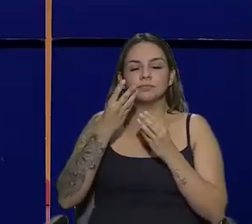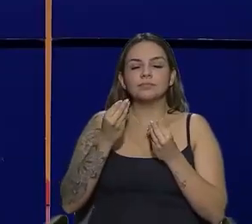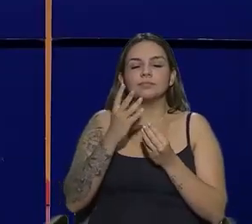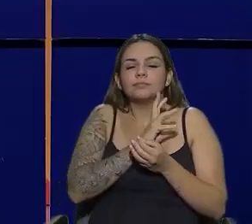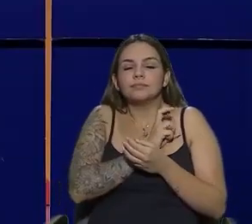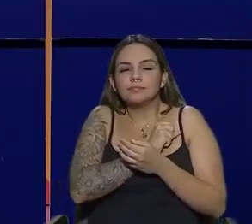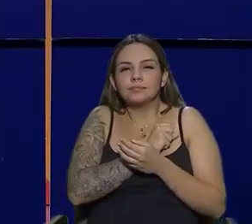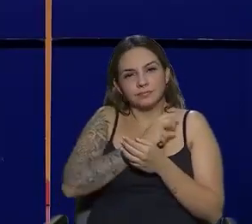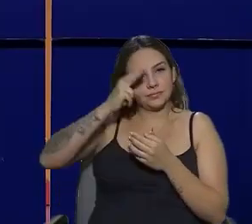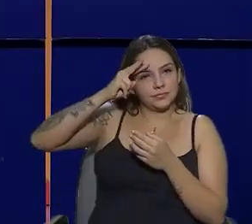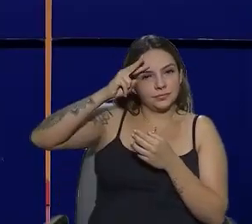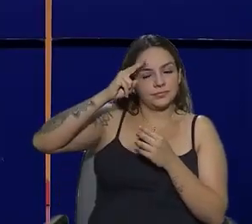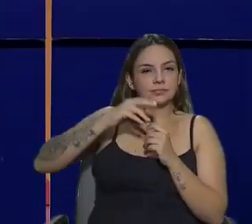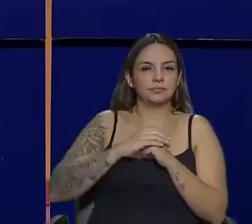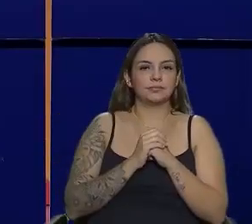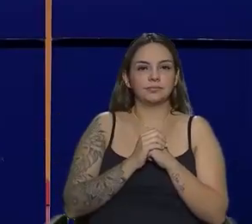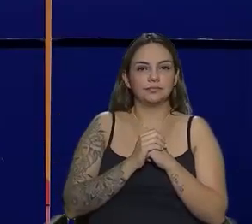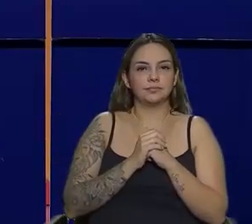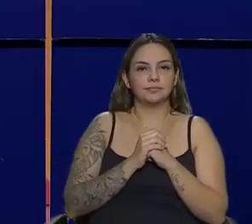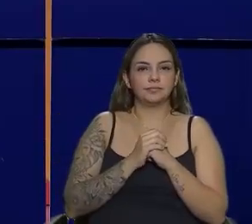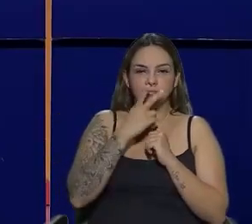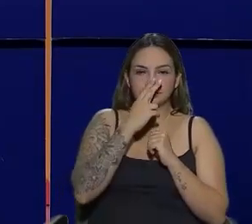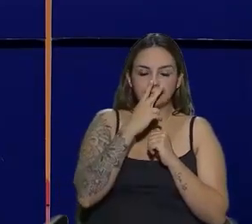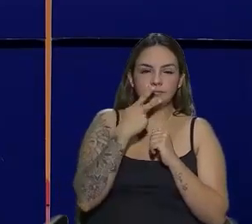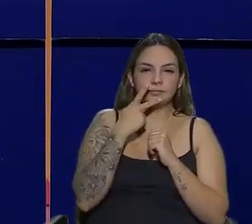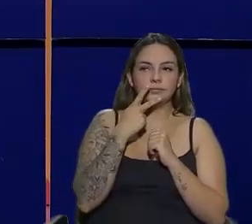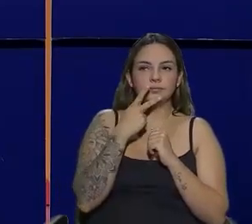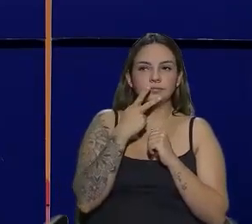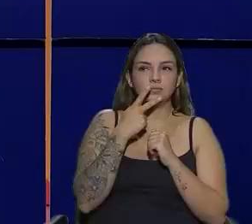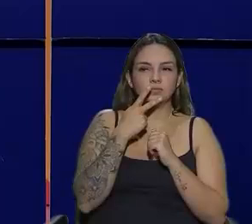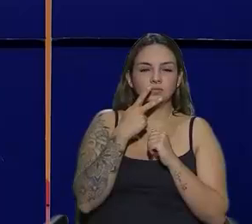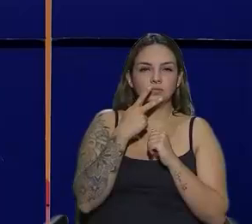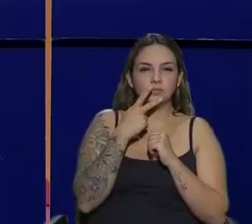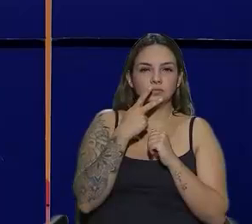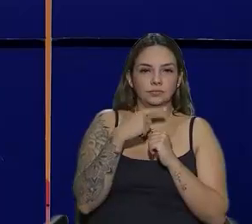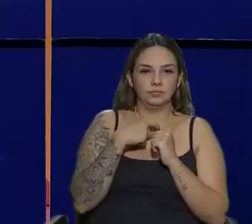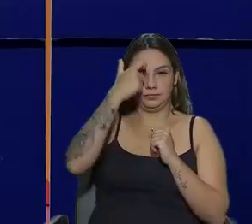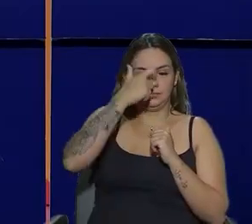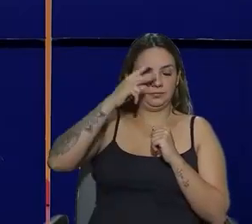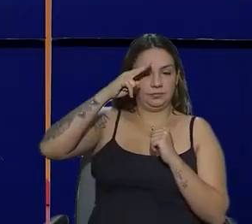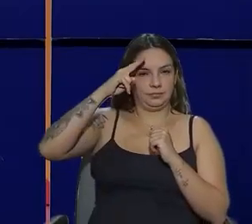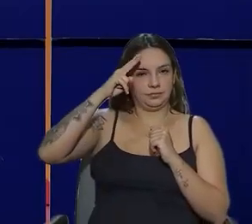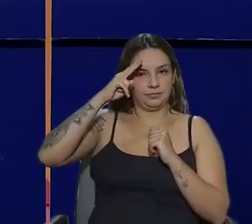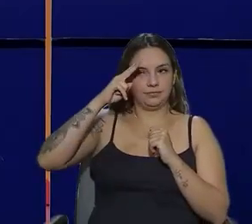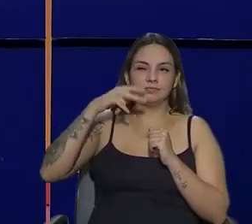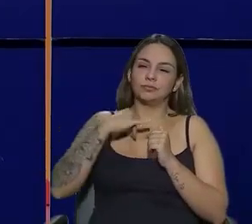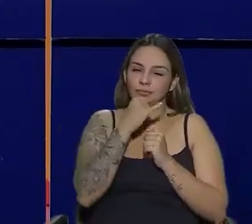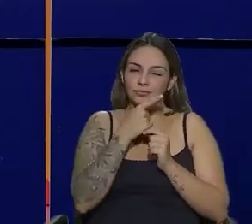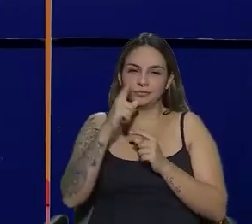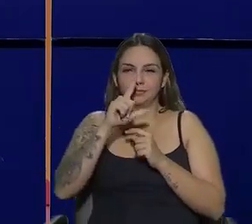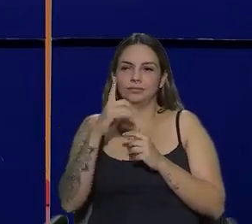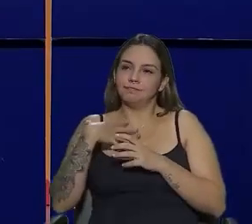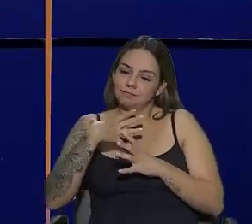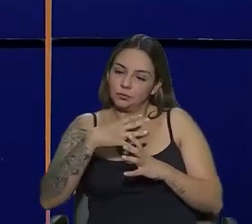muito apaixonada por história. Eu até falei isso ontem na mesa, que eu acho que eu sou uma historiadora um tanto frustrada e que a